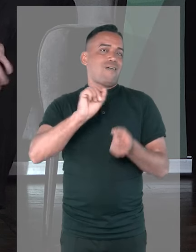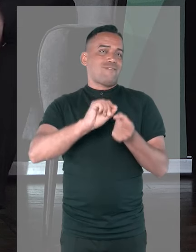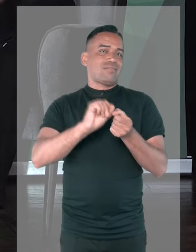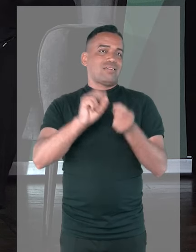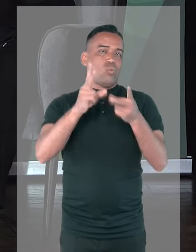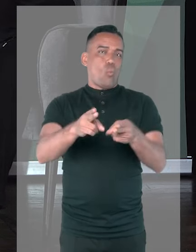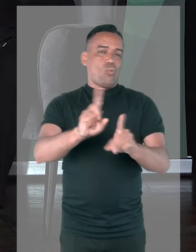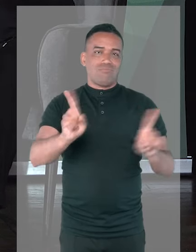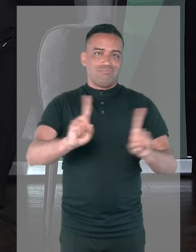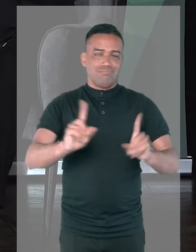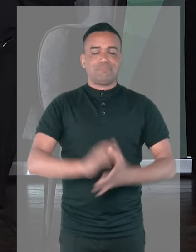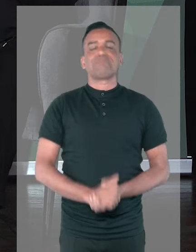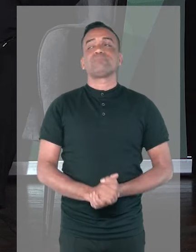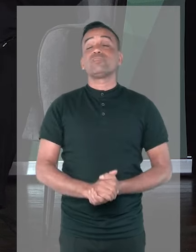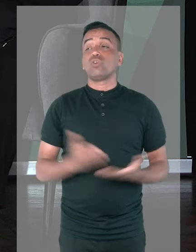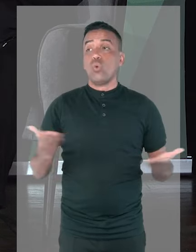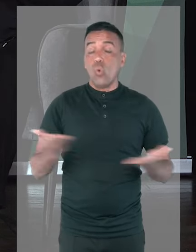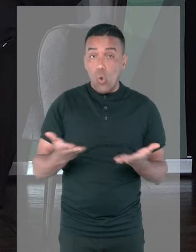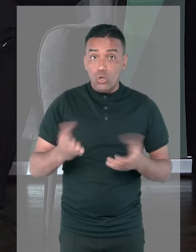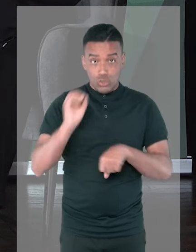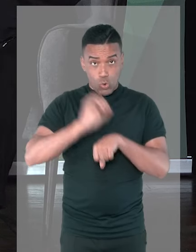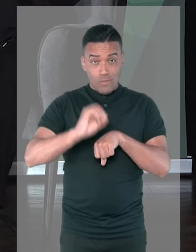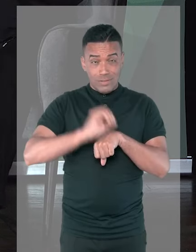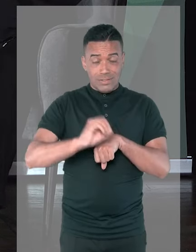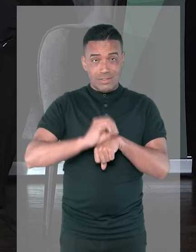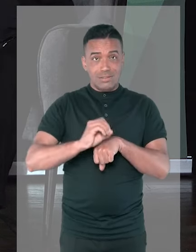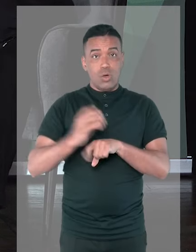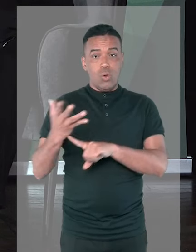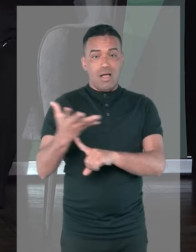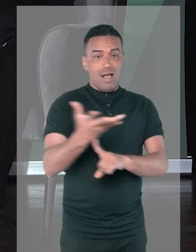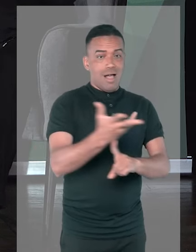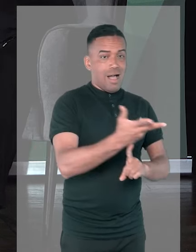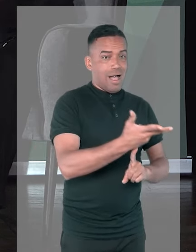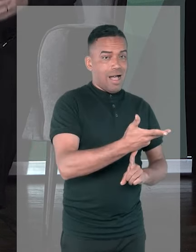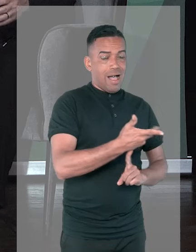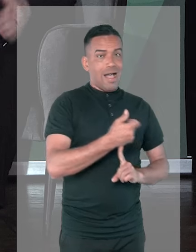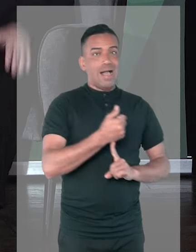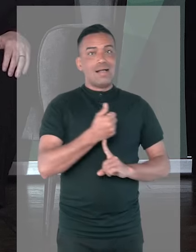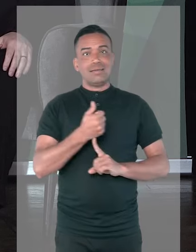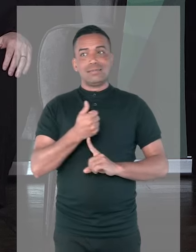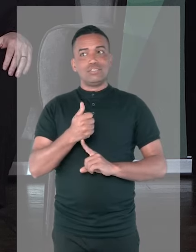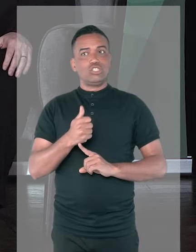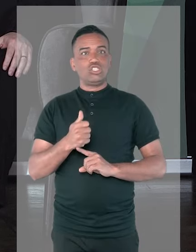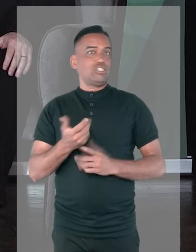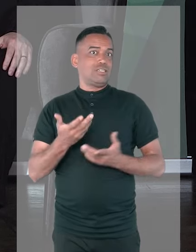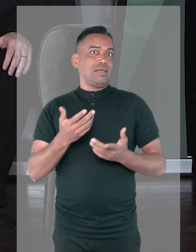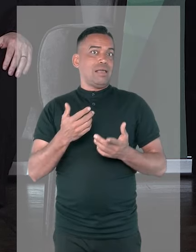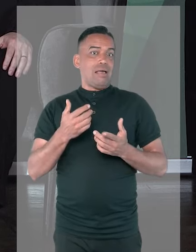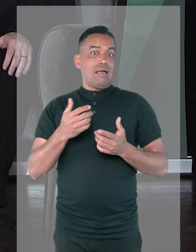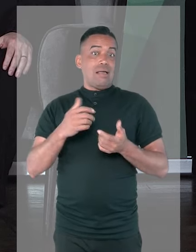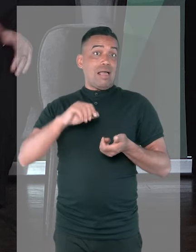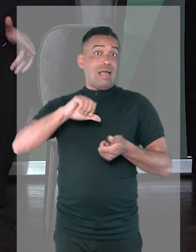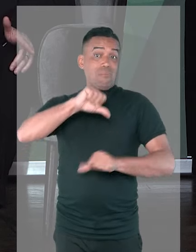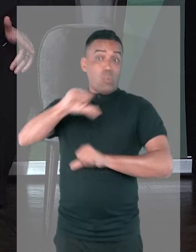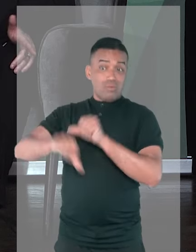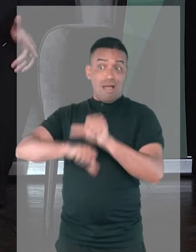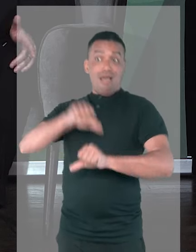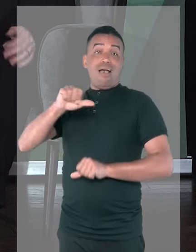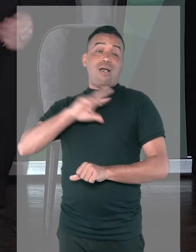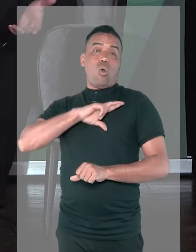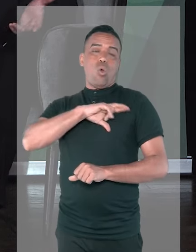Então, hoje em dia, a minha oficina mais regular se chama A Arte e o Desastre do Romance. Ela acontece